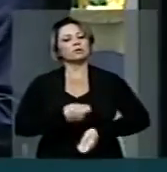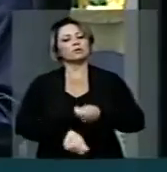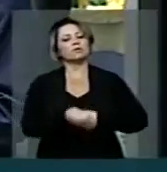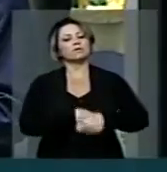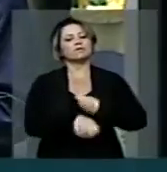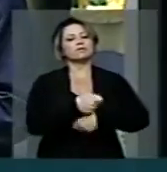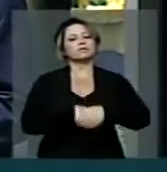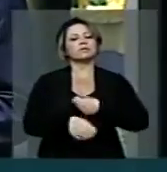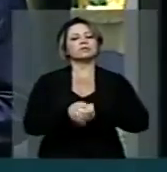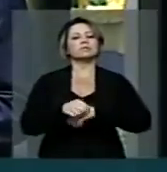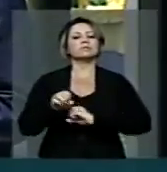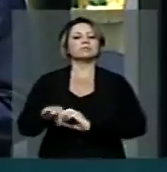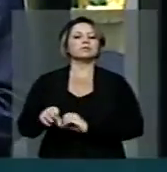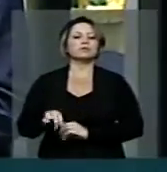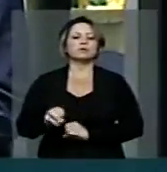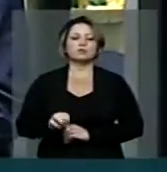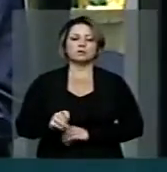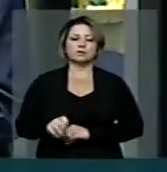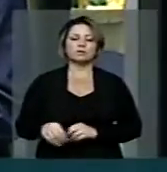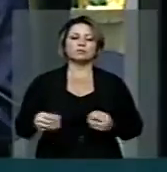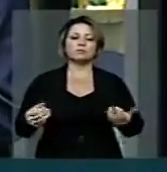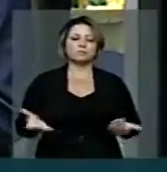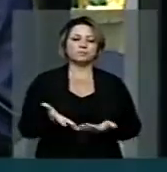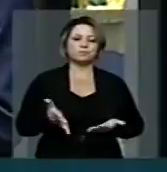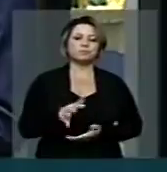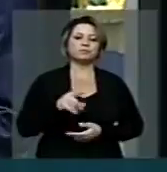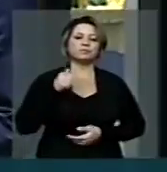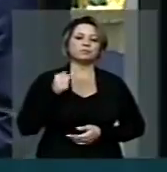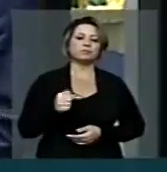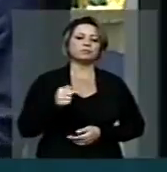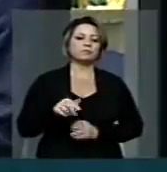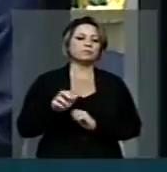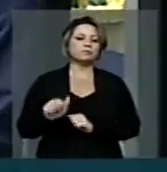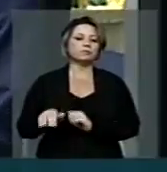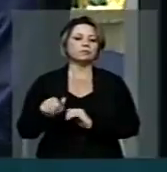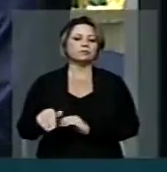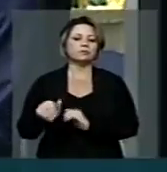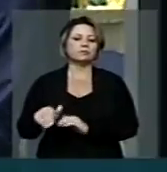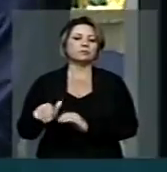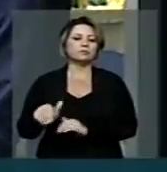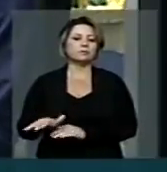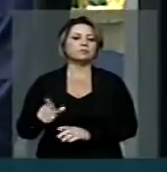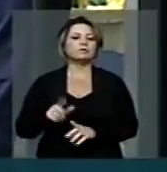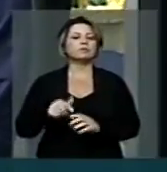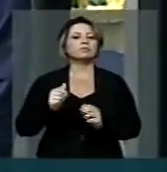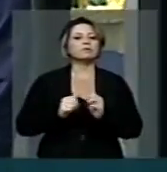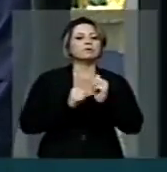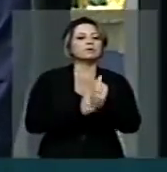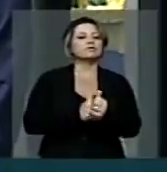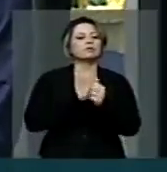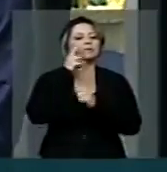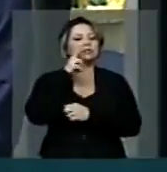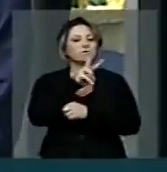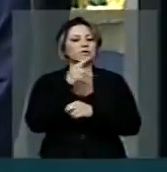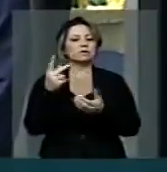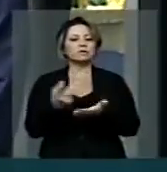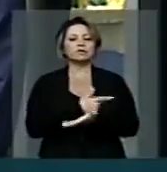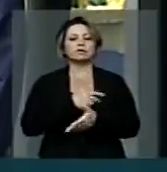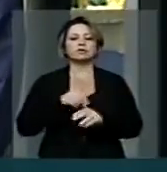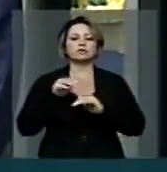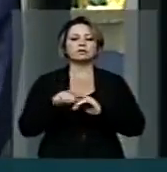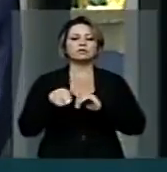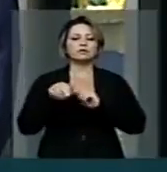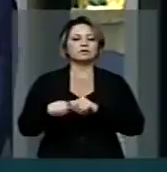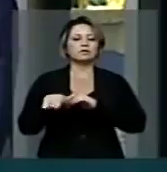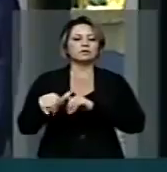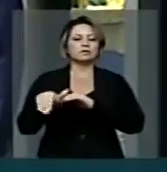na educação. Agora, no dia 7 de setembro, acompanhando os desfiles, a